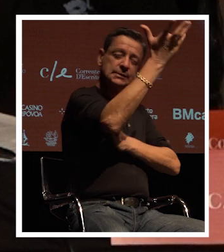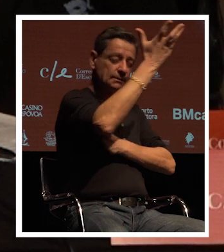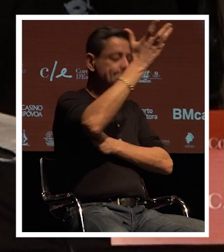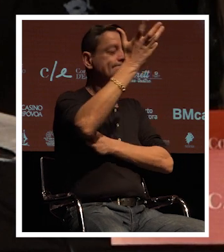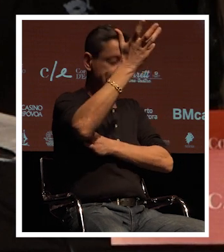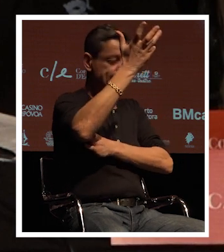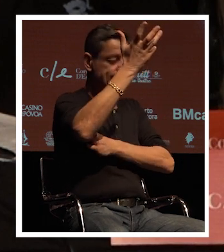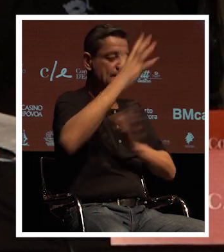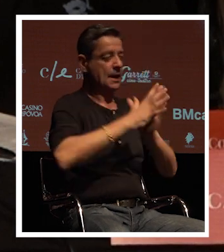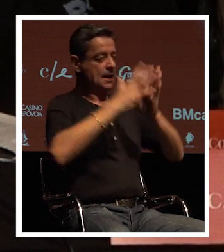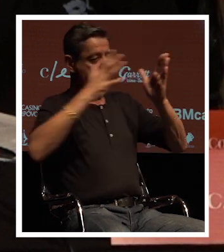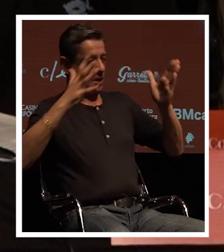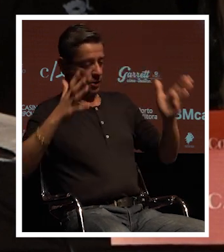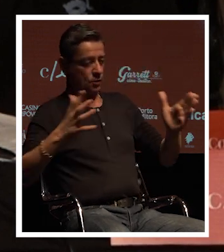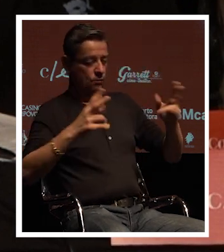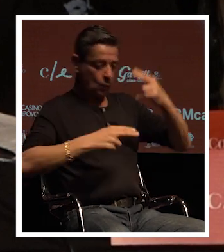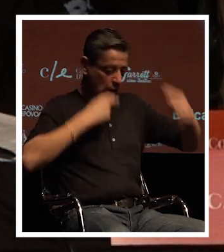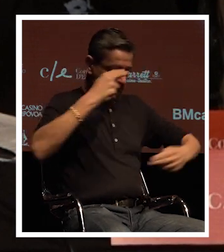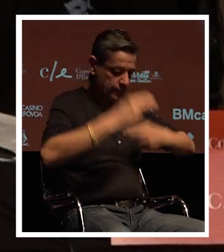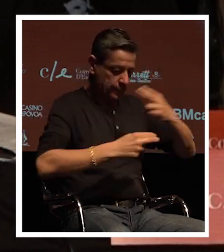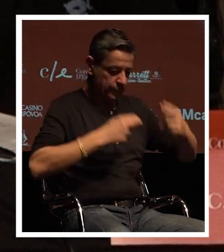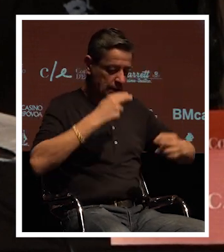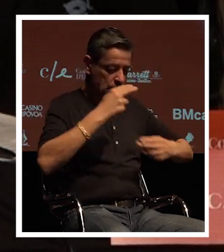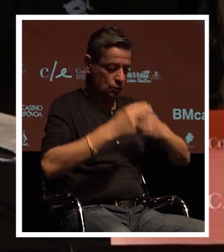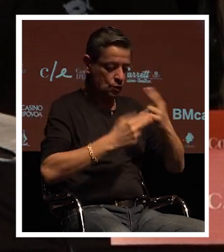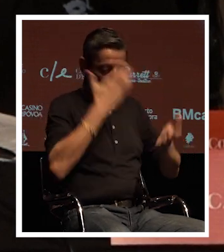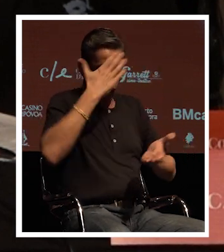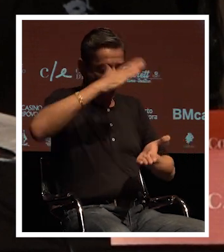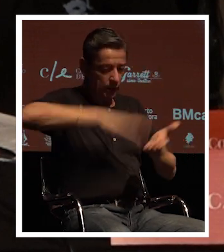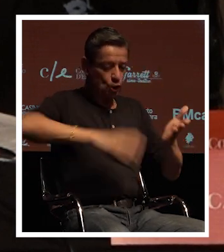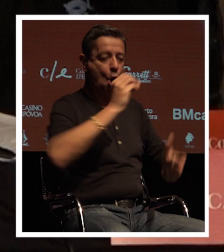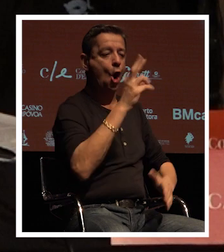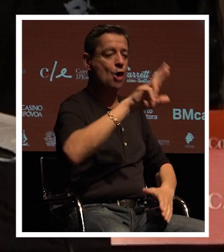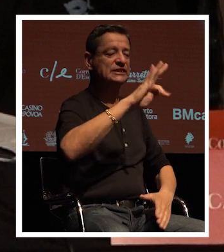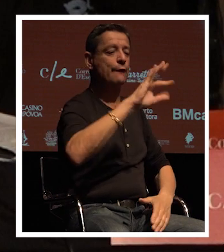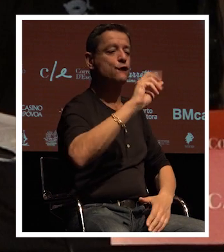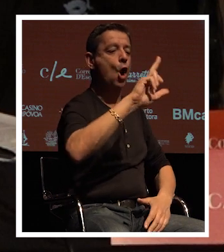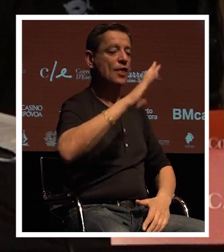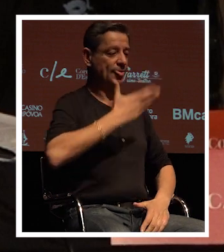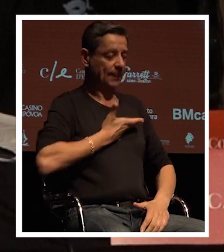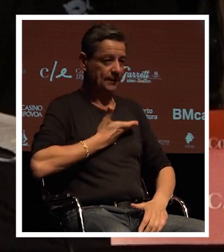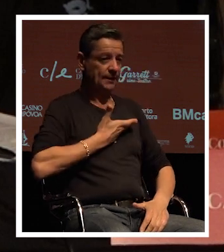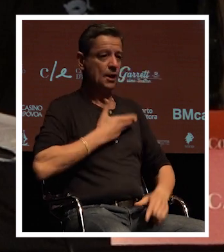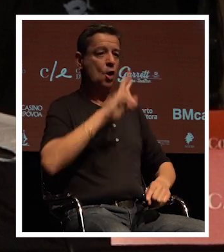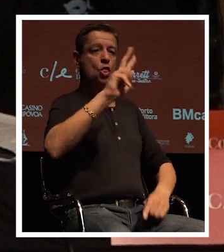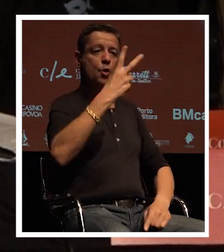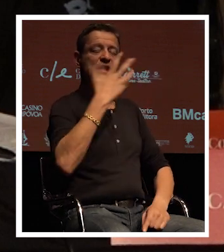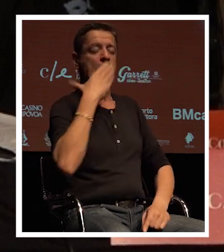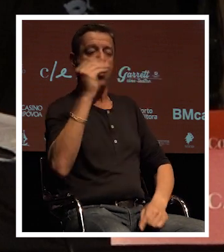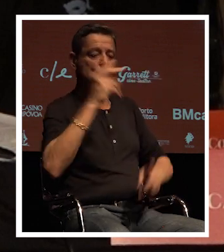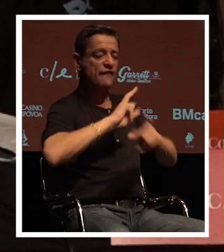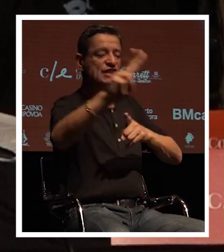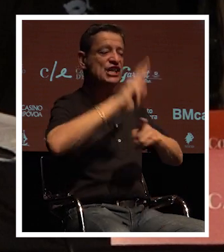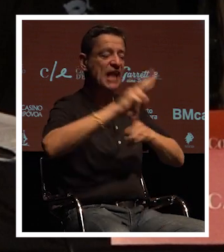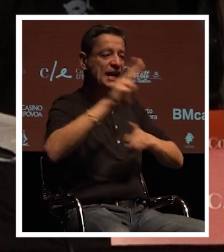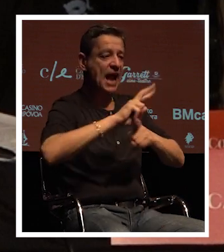grandes dimensões do refeitório de uns de um dos colégios de Oxford só porque dois alunos vegetarianos alegam